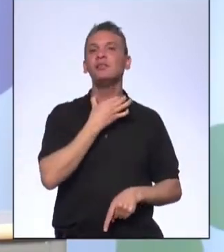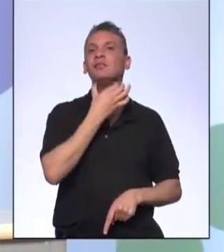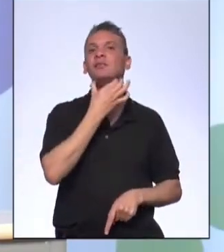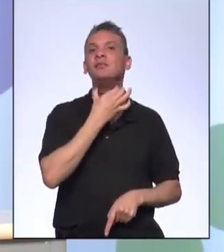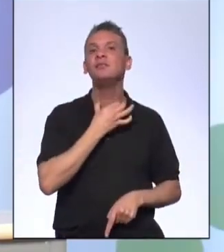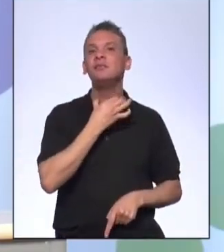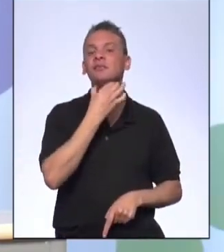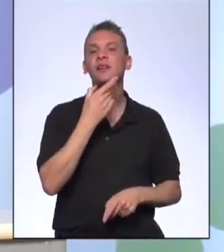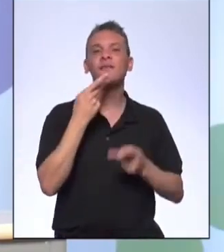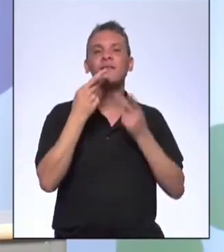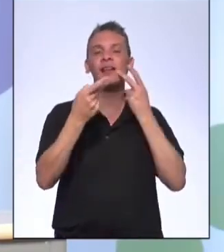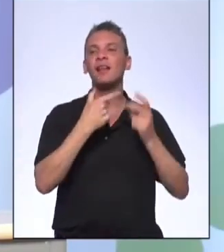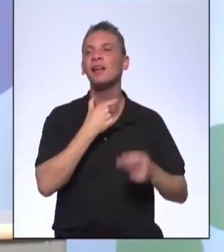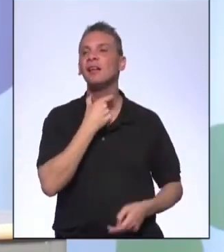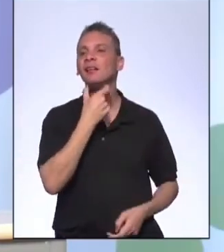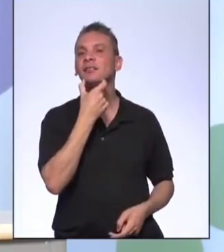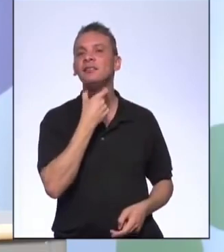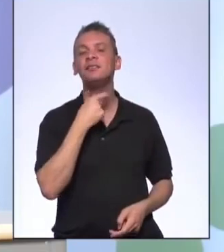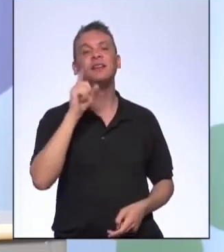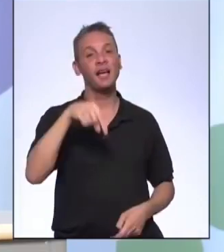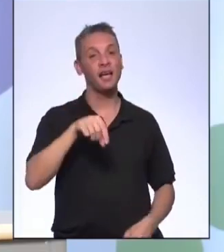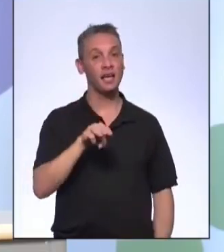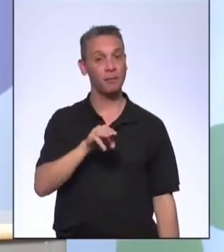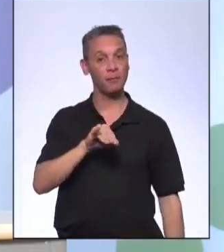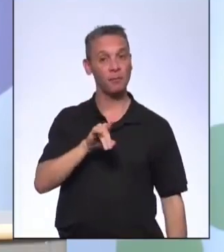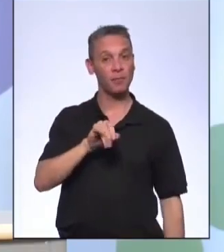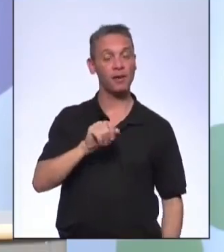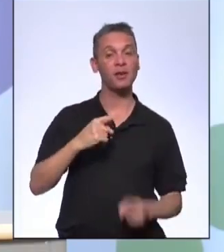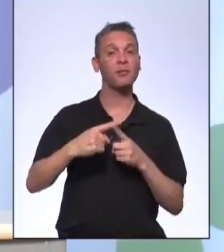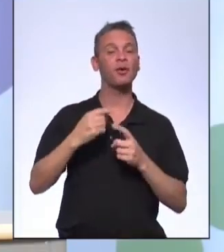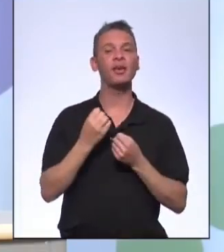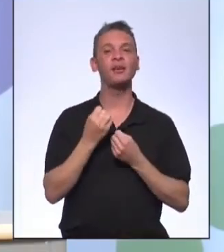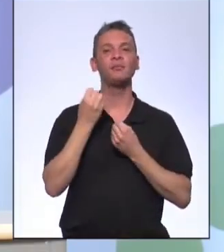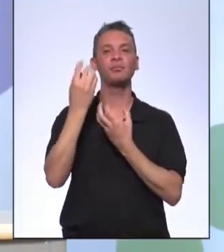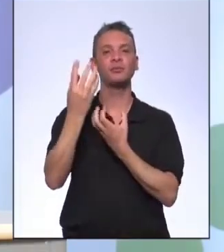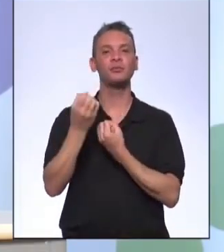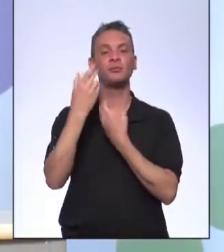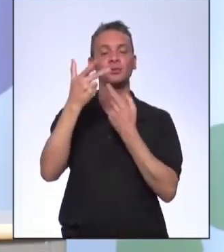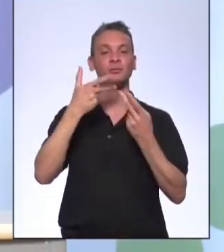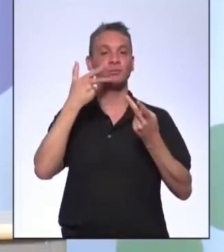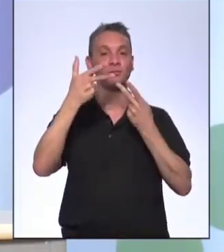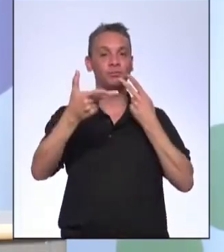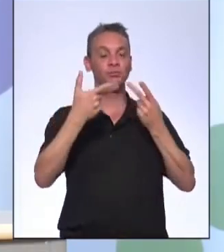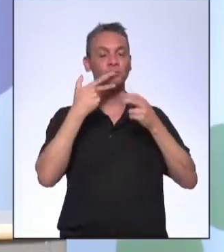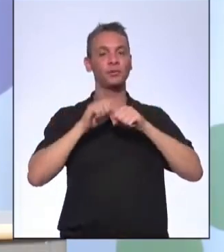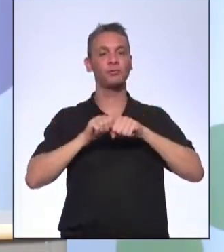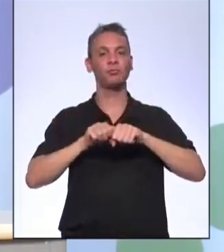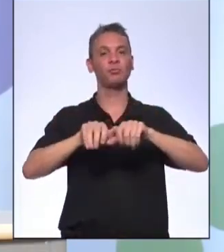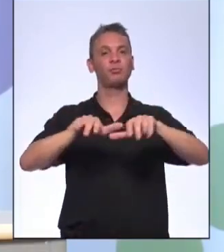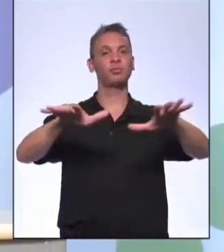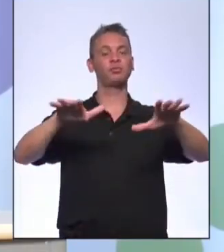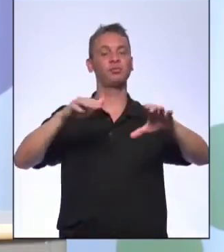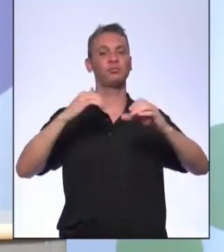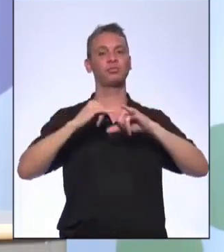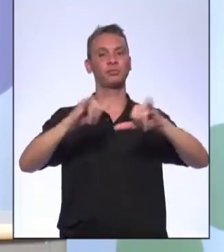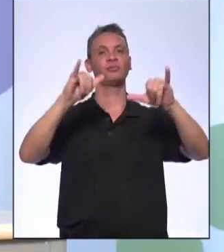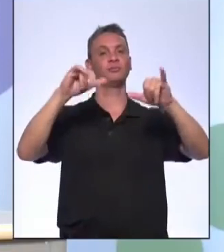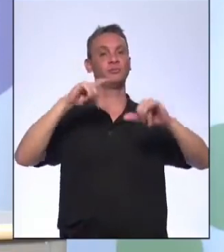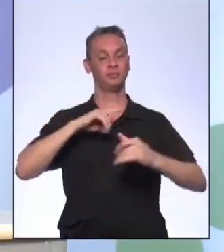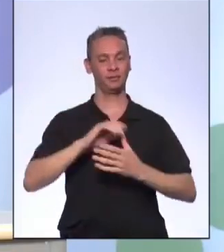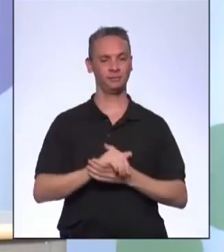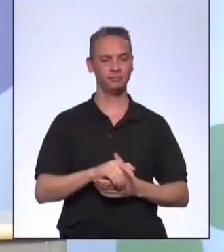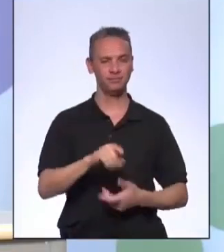é uma mídia, né? E essa mídia ela permite que a gente transmita uma mensagem.